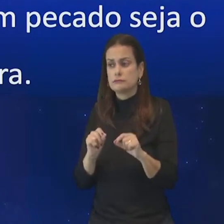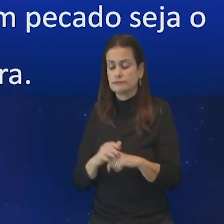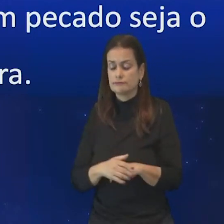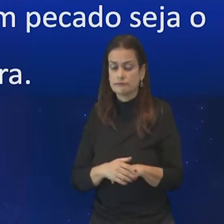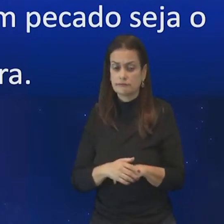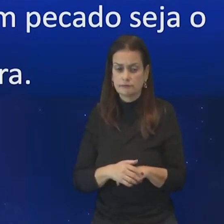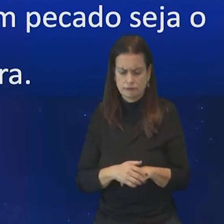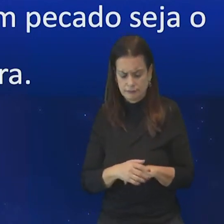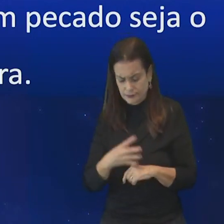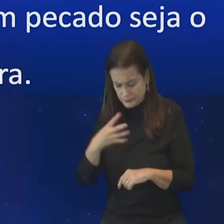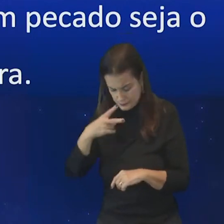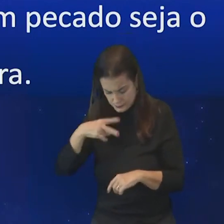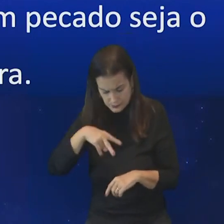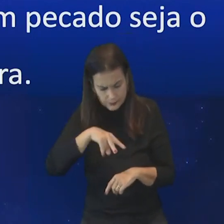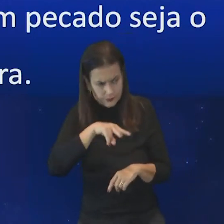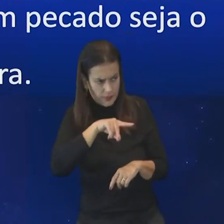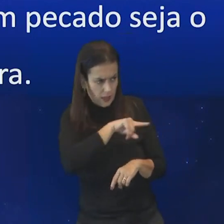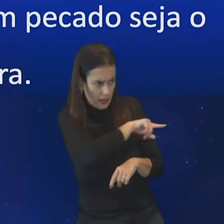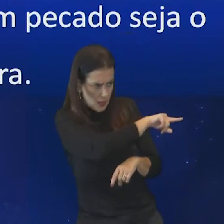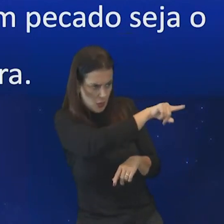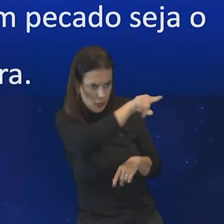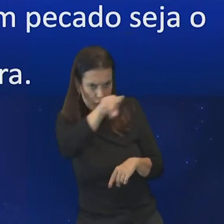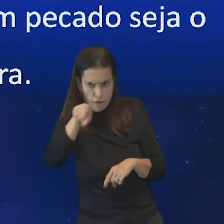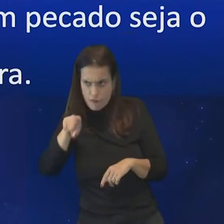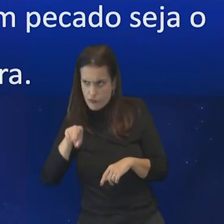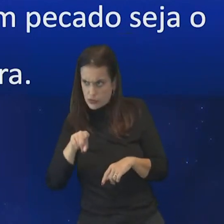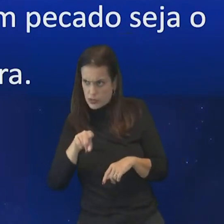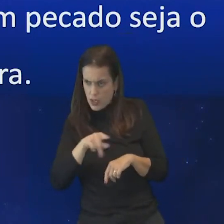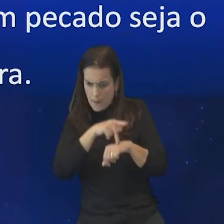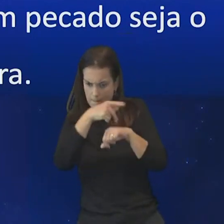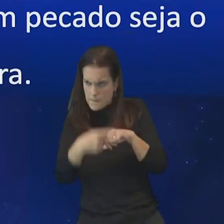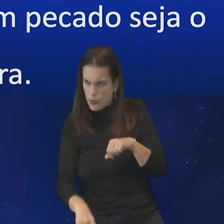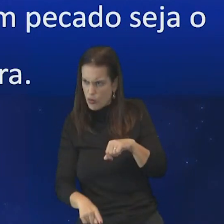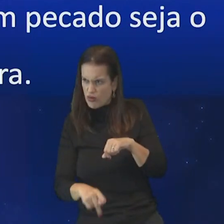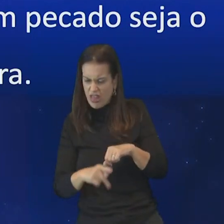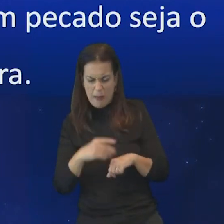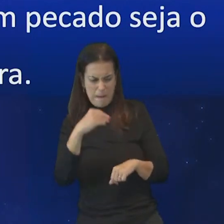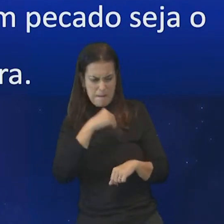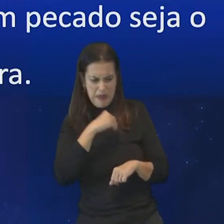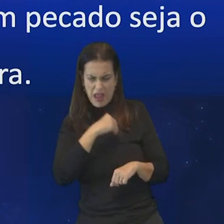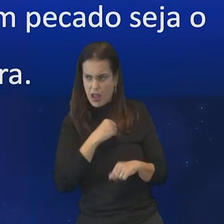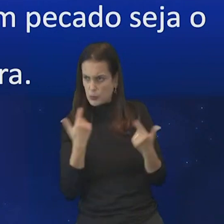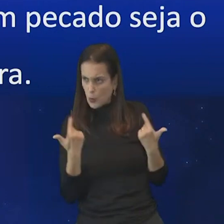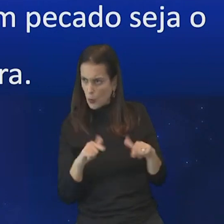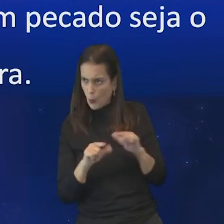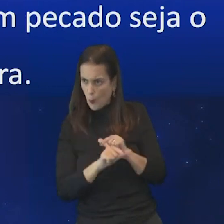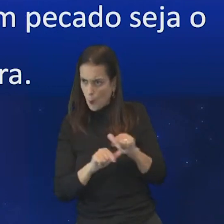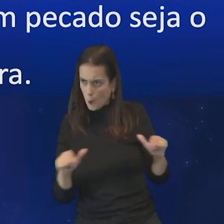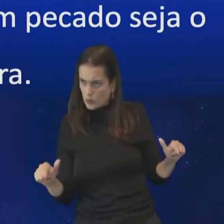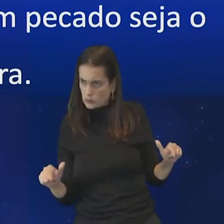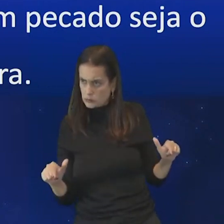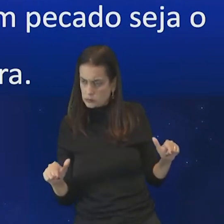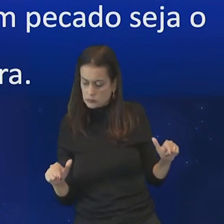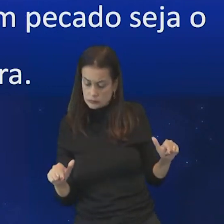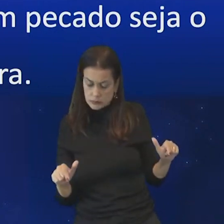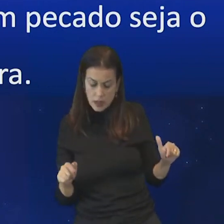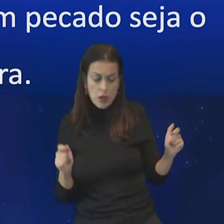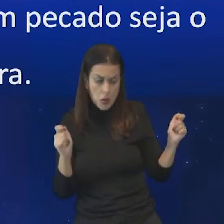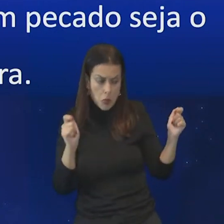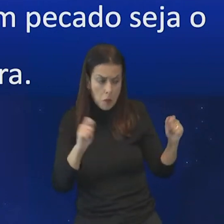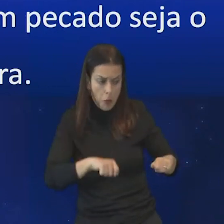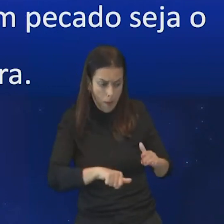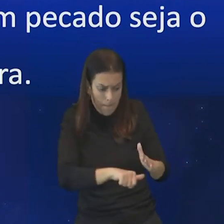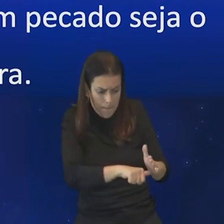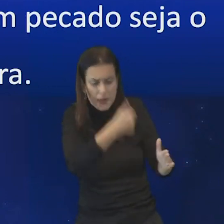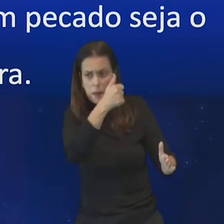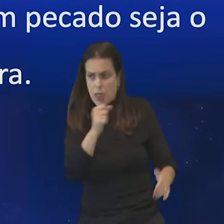dentre vós estiver sem pecado, que seja o primeiro que